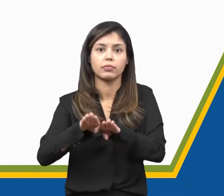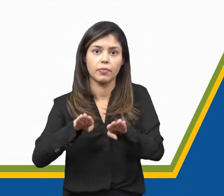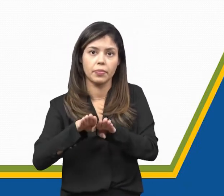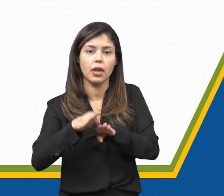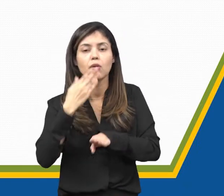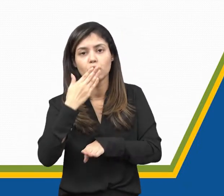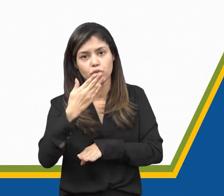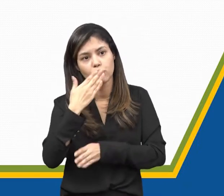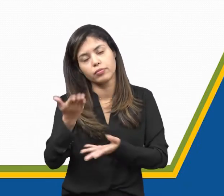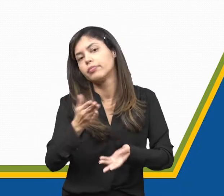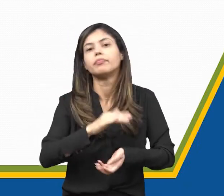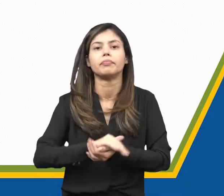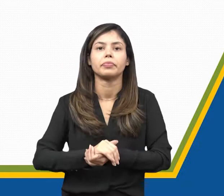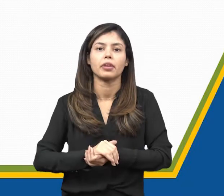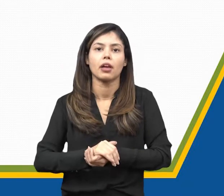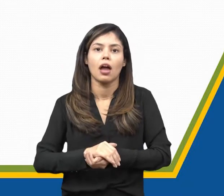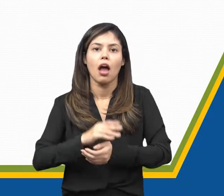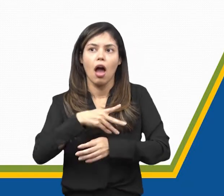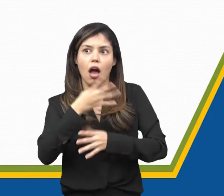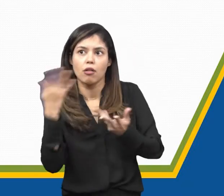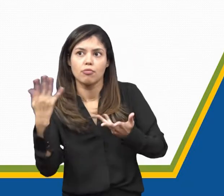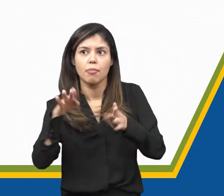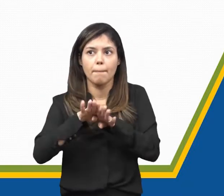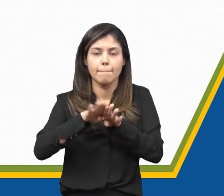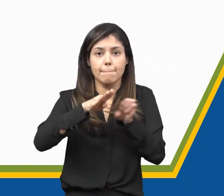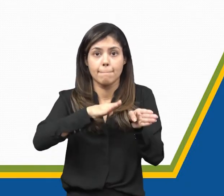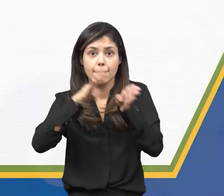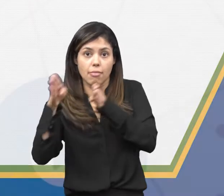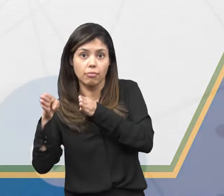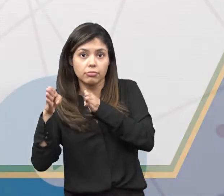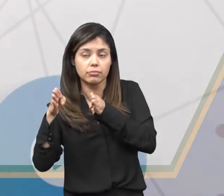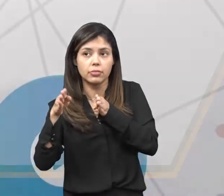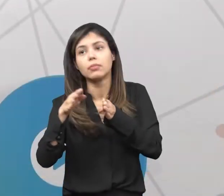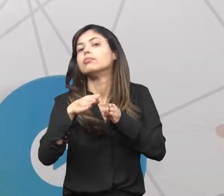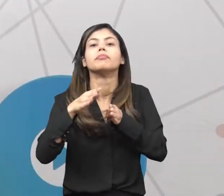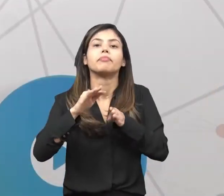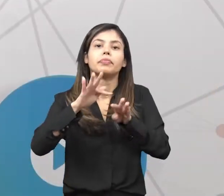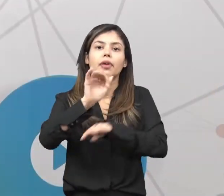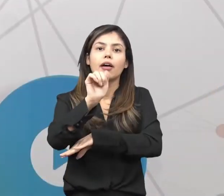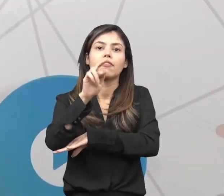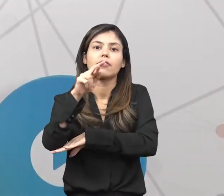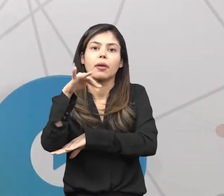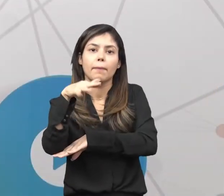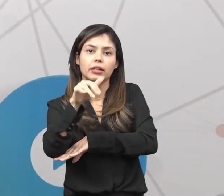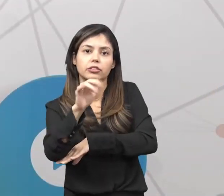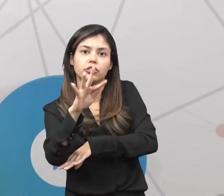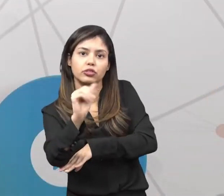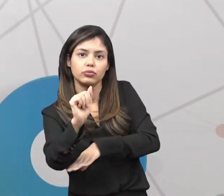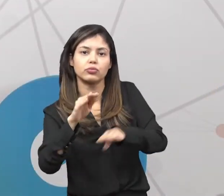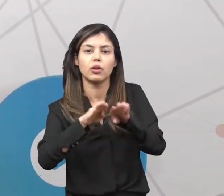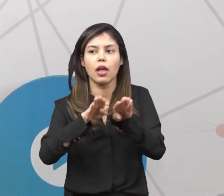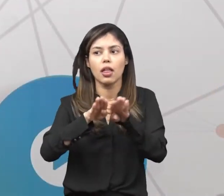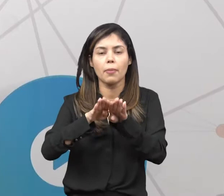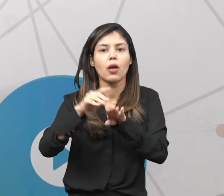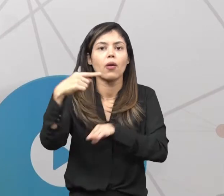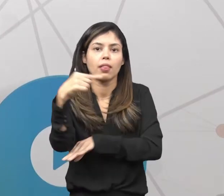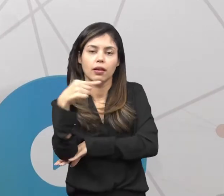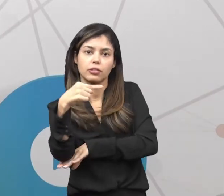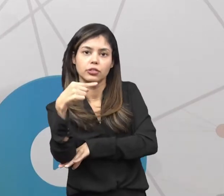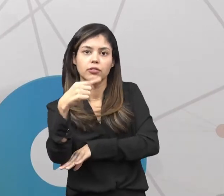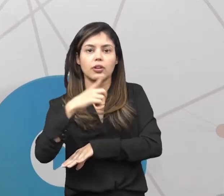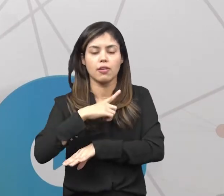pedidos. Grande parte da diferença do imperativo afirmativo para o imperativo